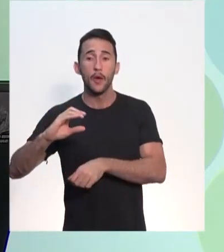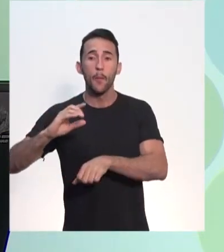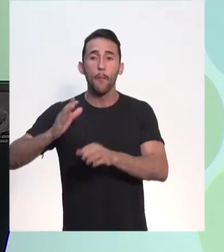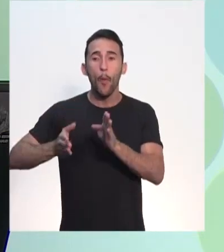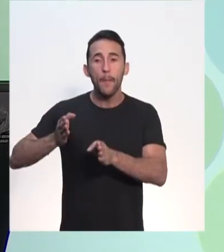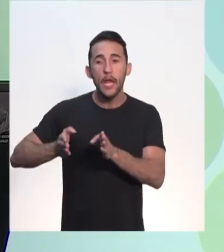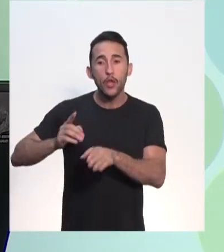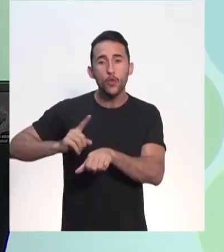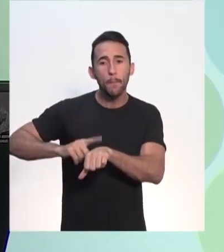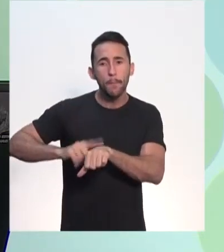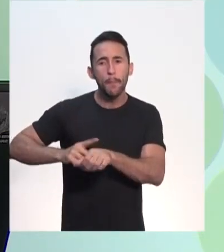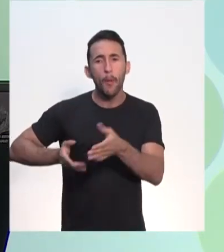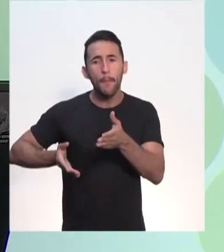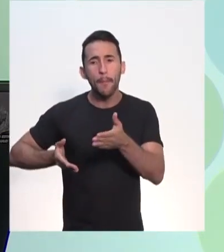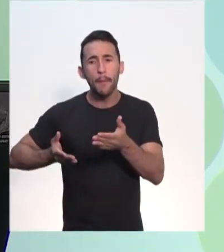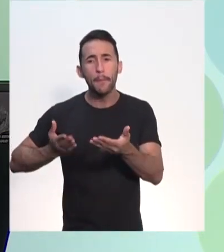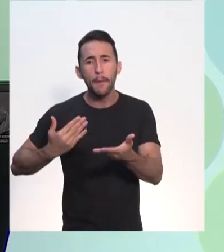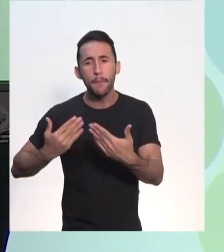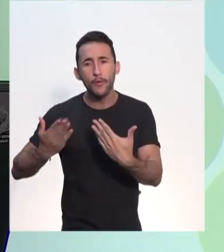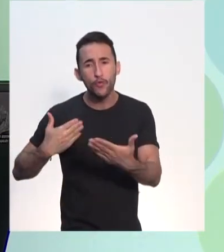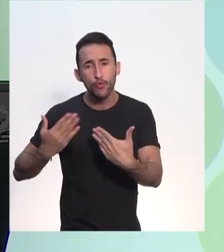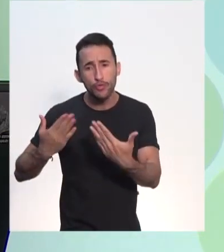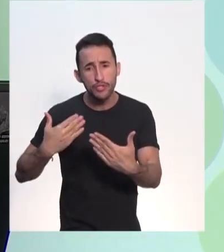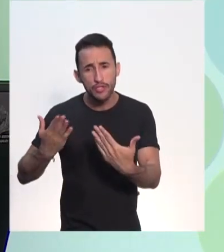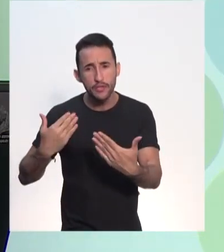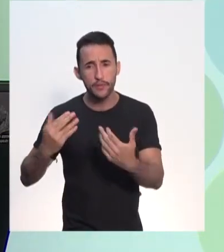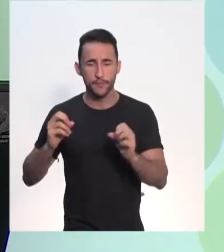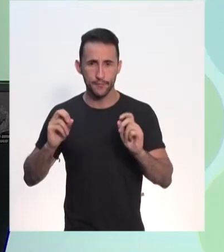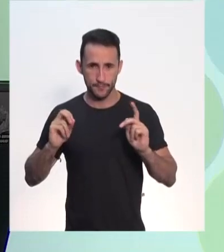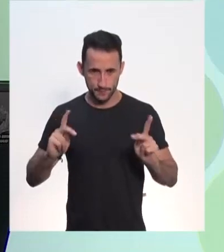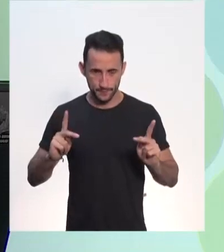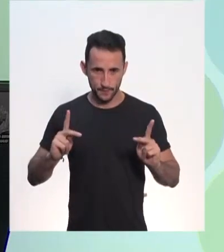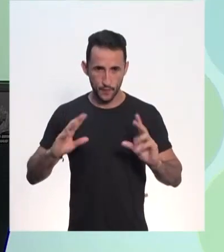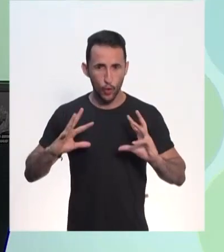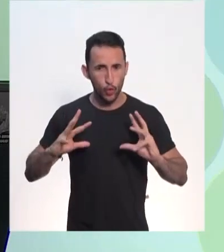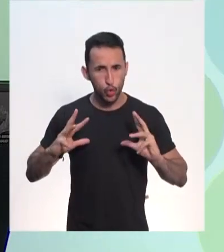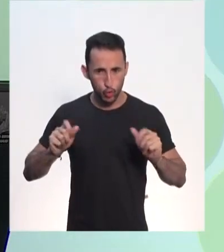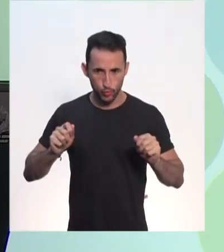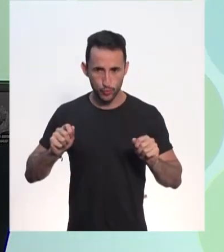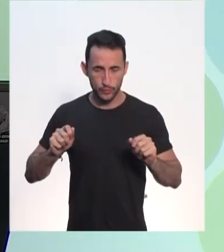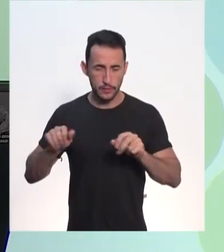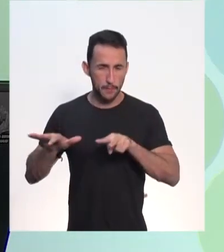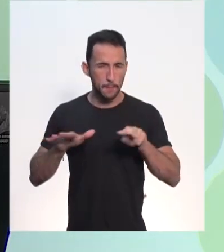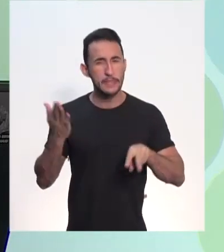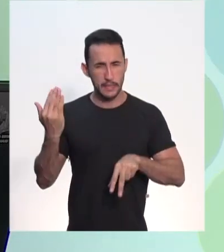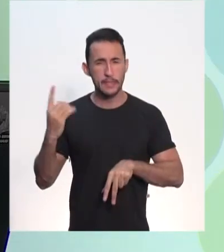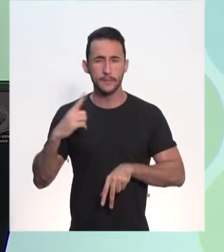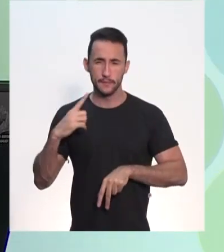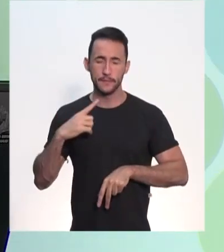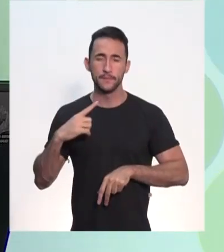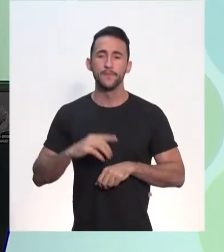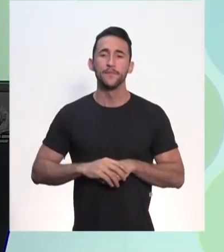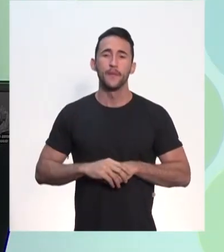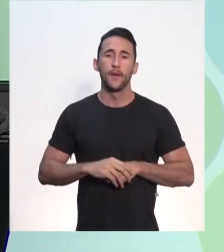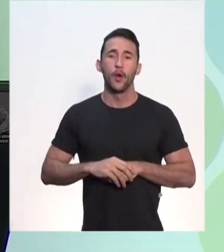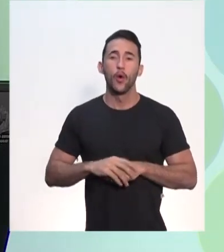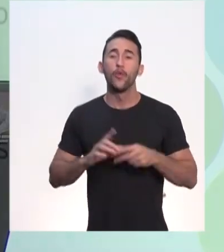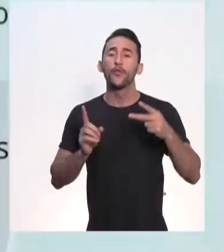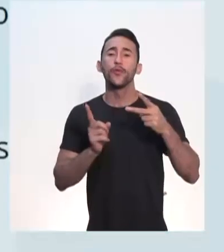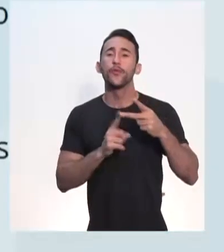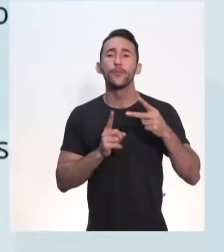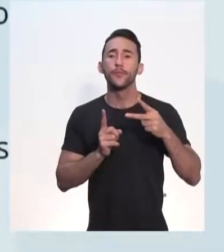ela não consegue, o que ela vai precisar pedir ajuda para a diretoria de ensino e a própria diretoria, o que ela precisar de